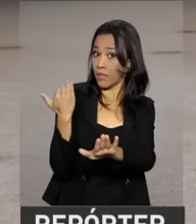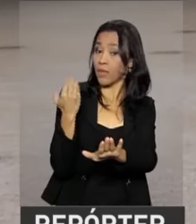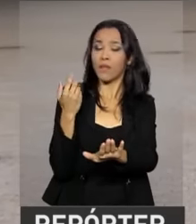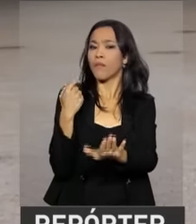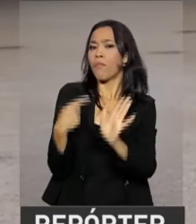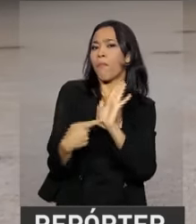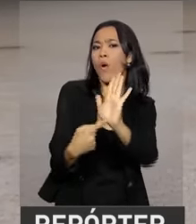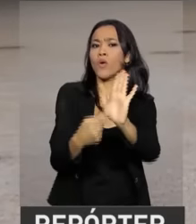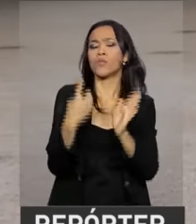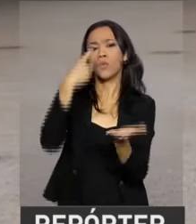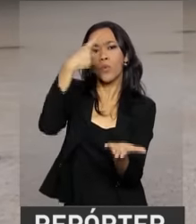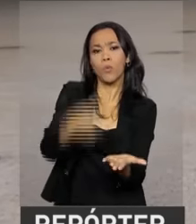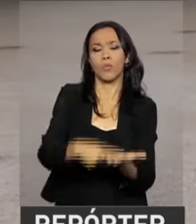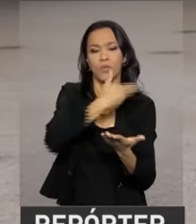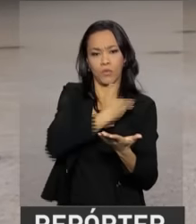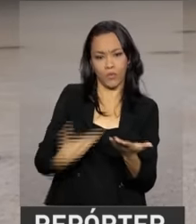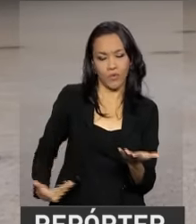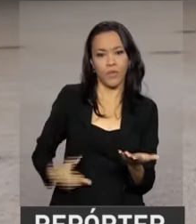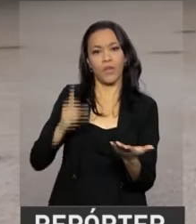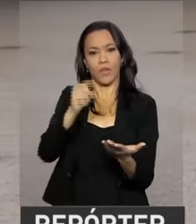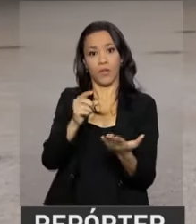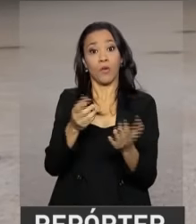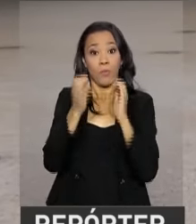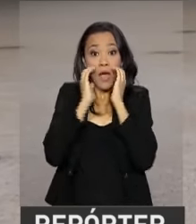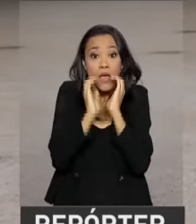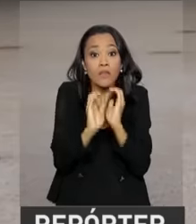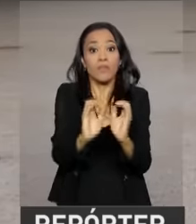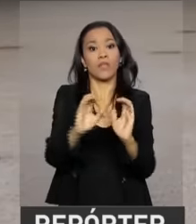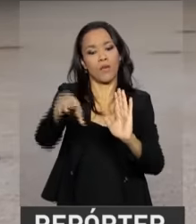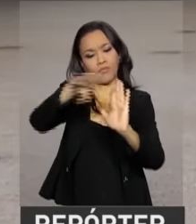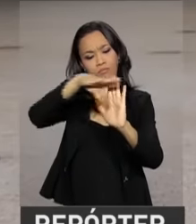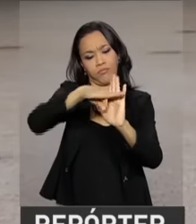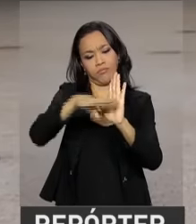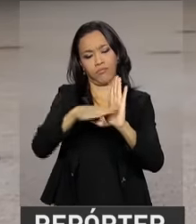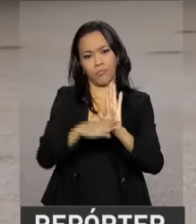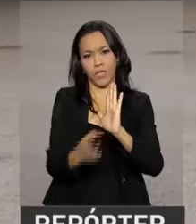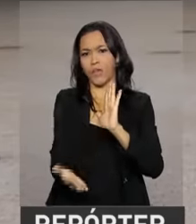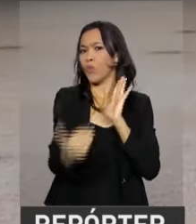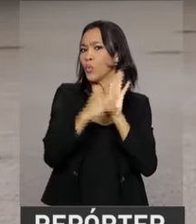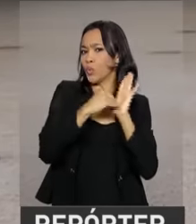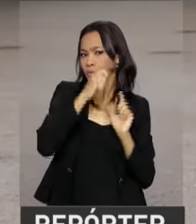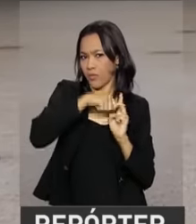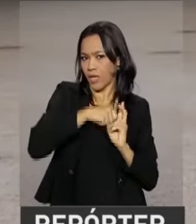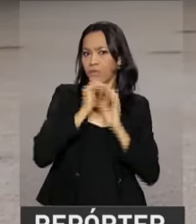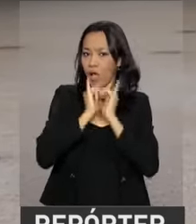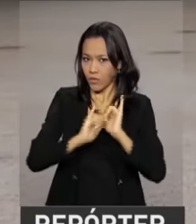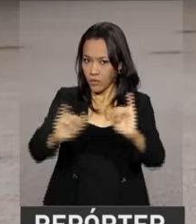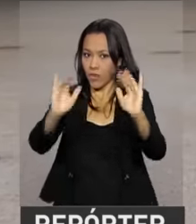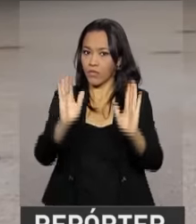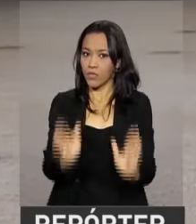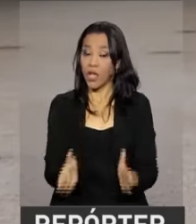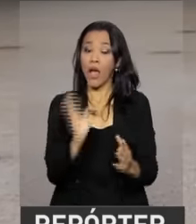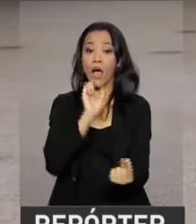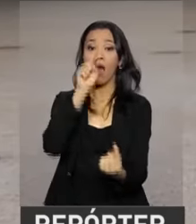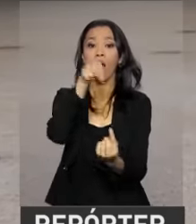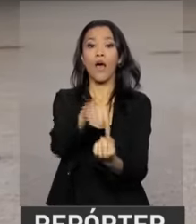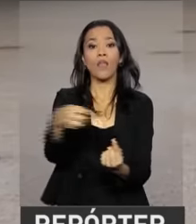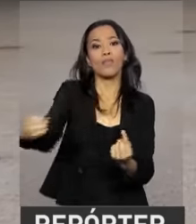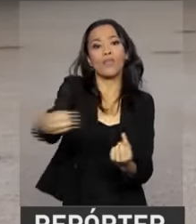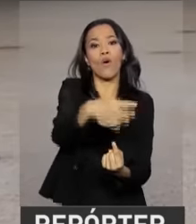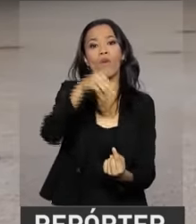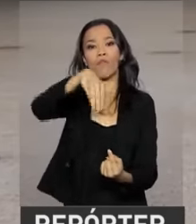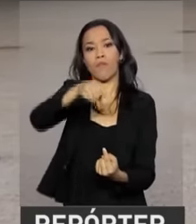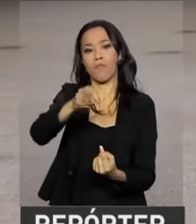do governo com o cumprimento dos resultados que foram anunciados aí ao longo dos últimos meses. Ele disse também que a nova meta fiscal